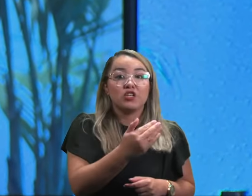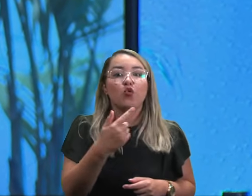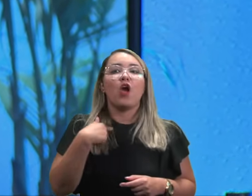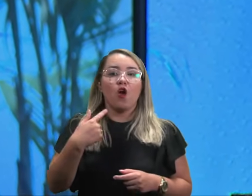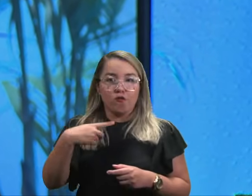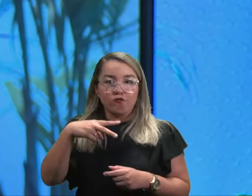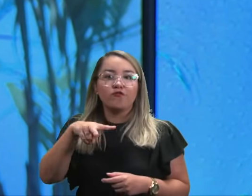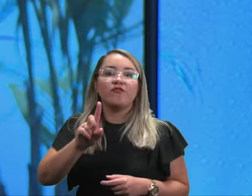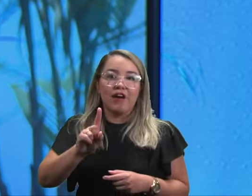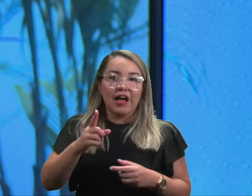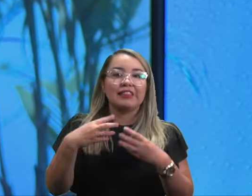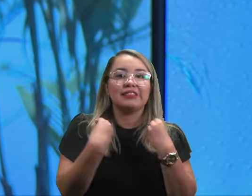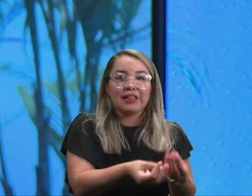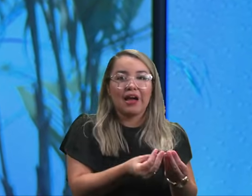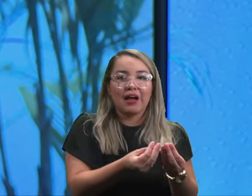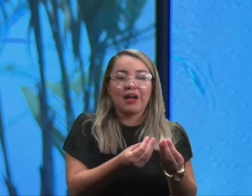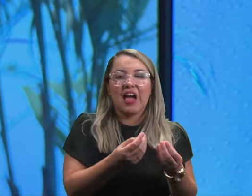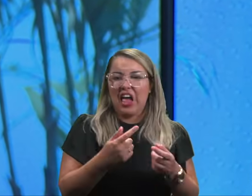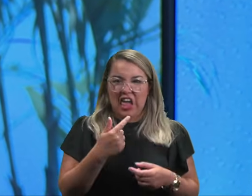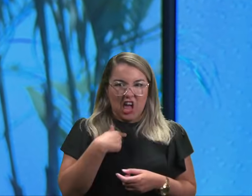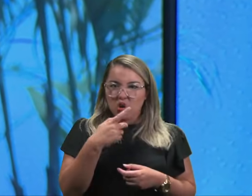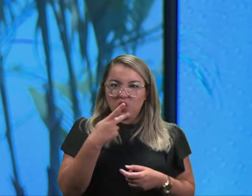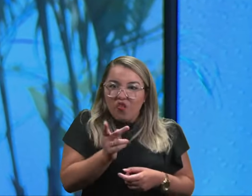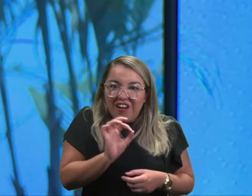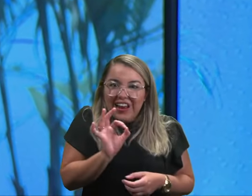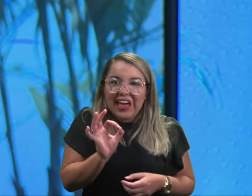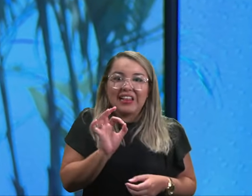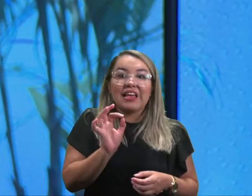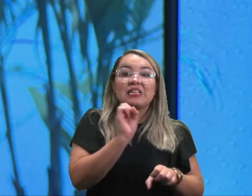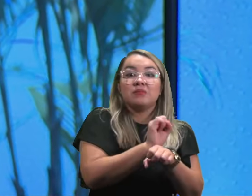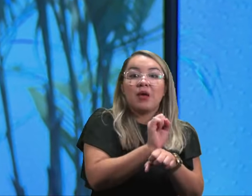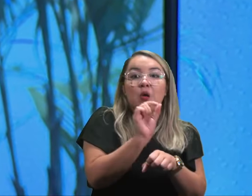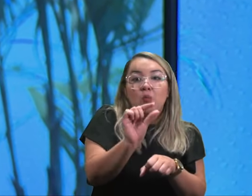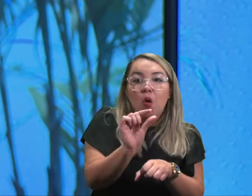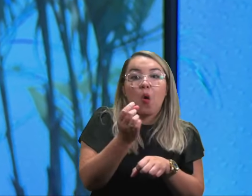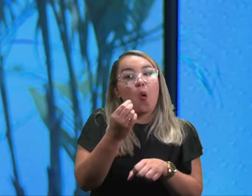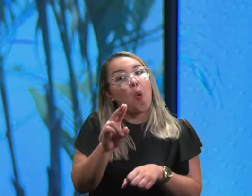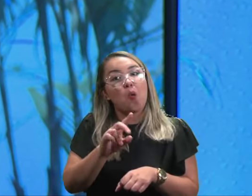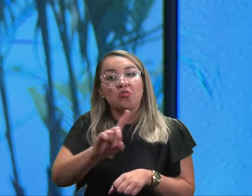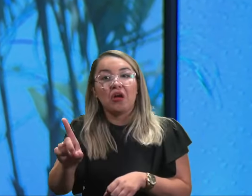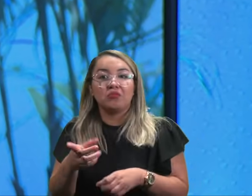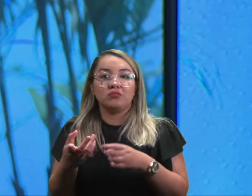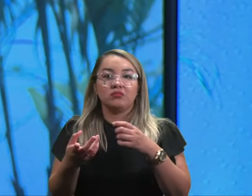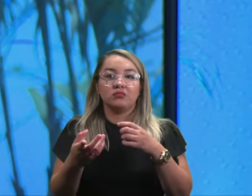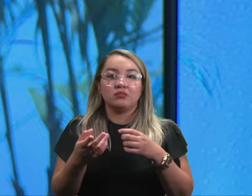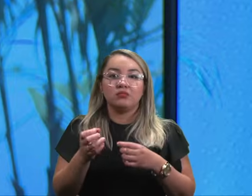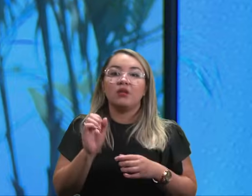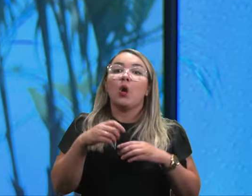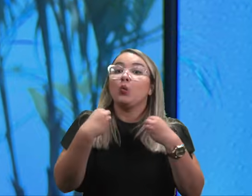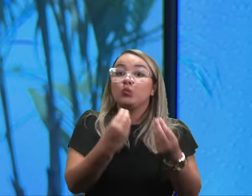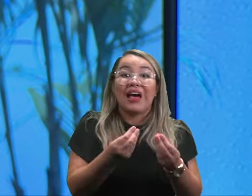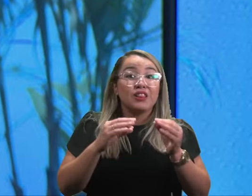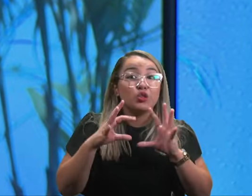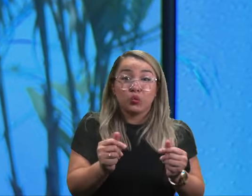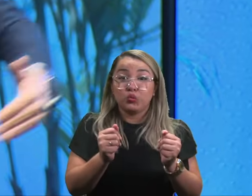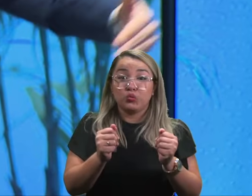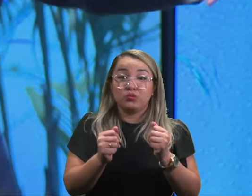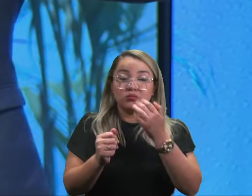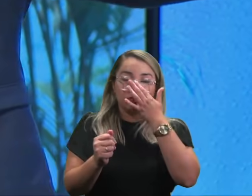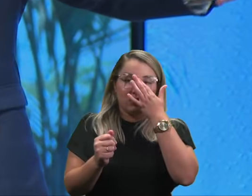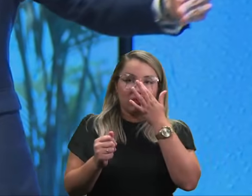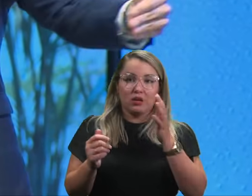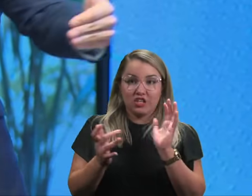espera um pouco e também não. Estamos juntos? É o tudo. E